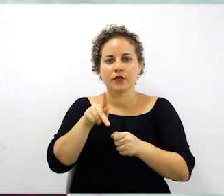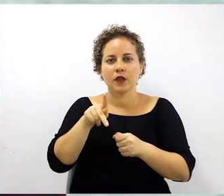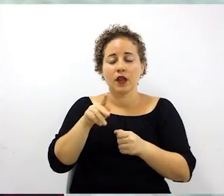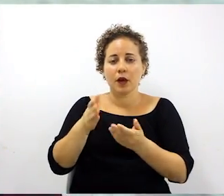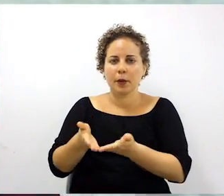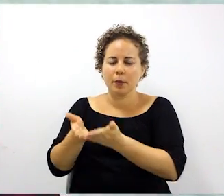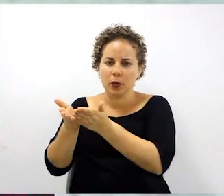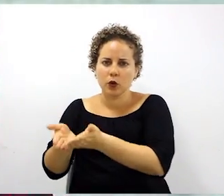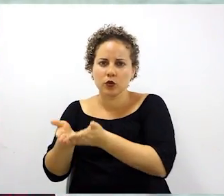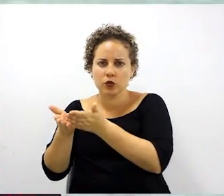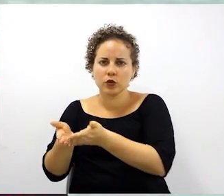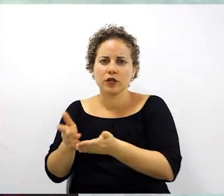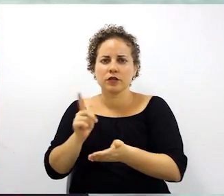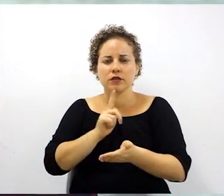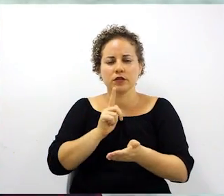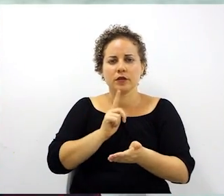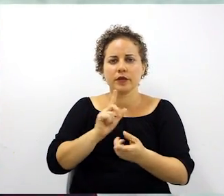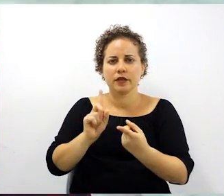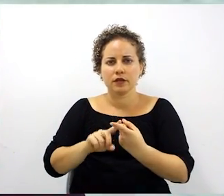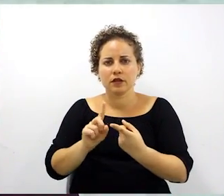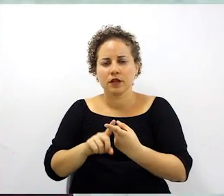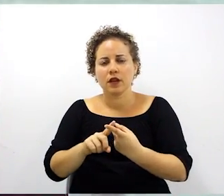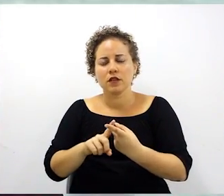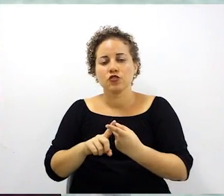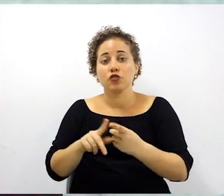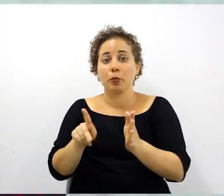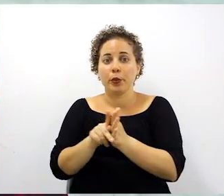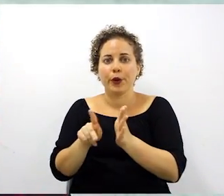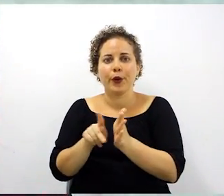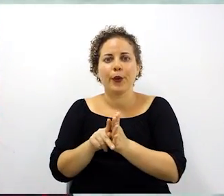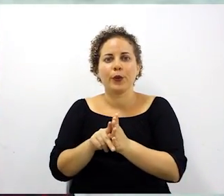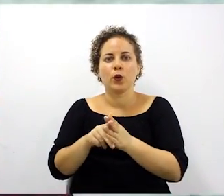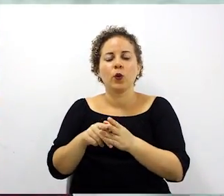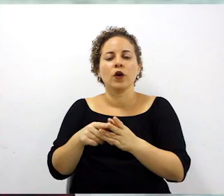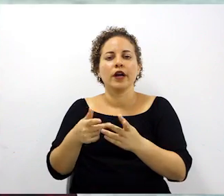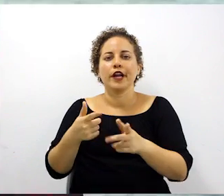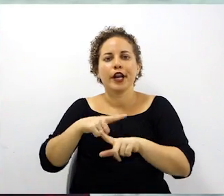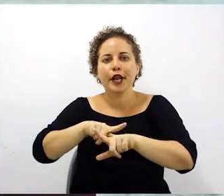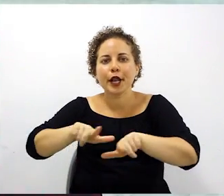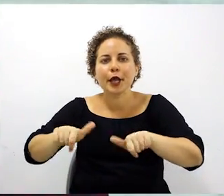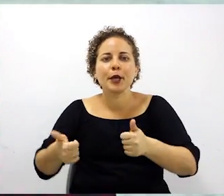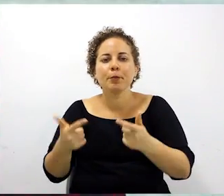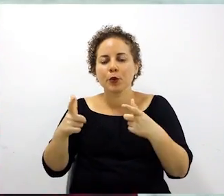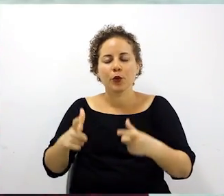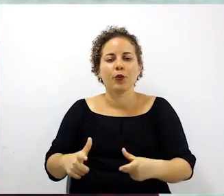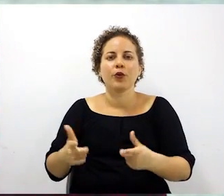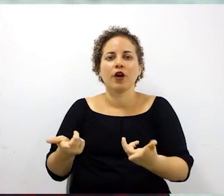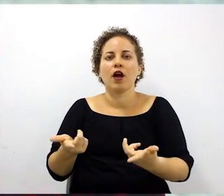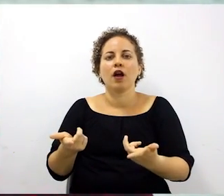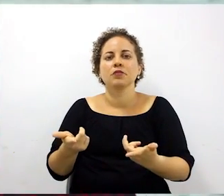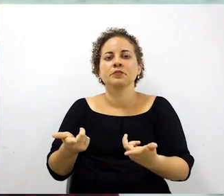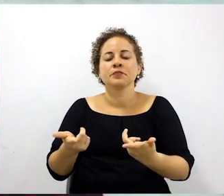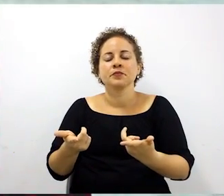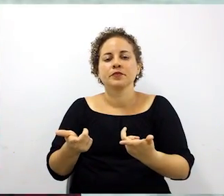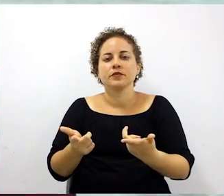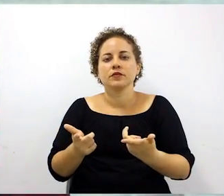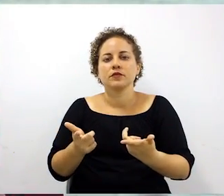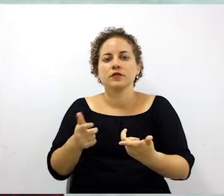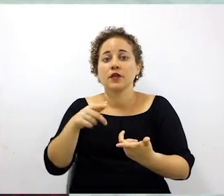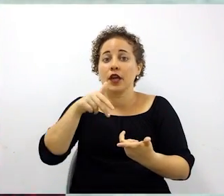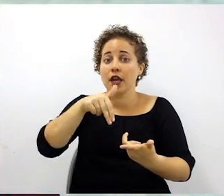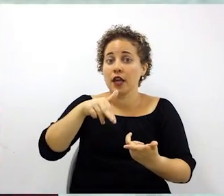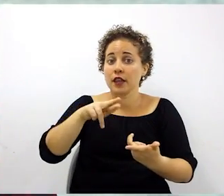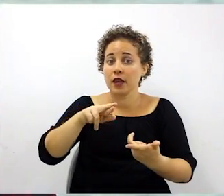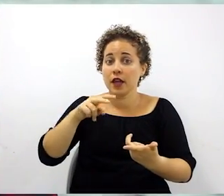portuária. Não é? Tem a questão também das instalações sanitárias. Em relação às instalações sanitárias, é preciso você ler a